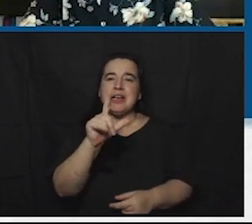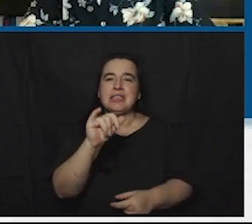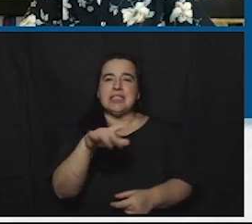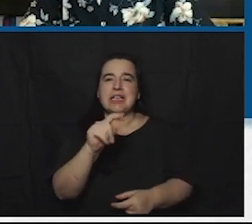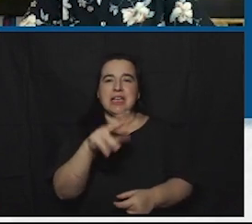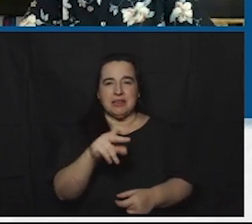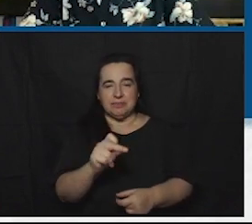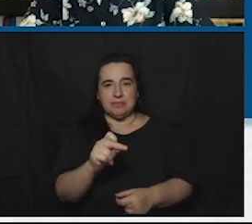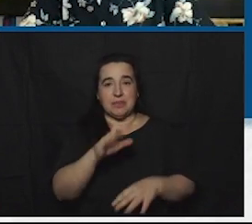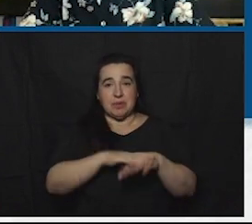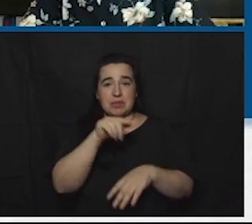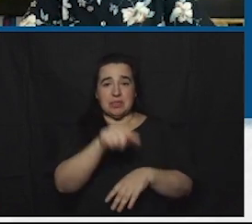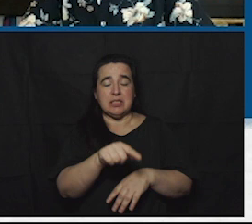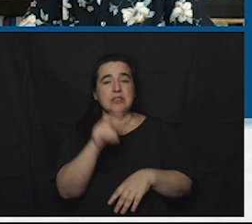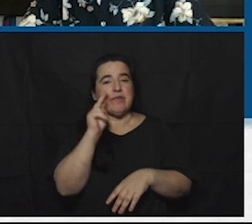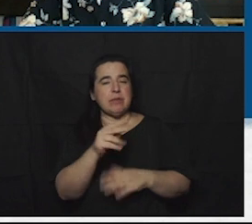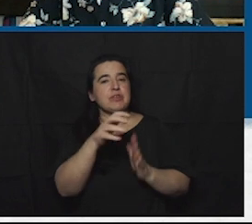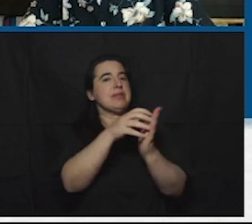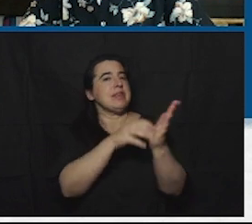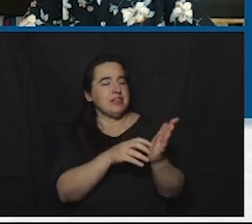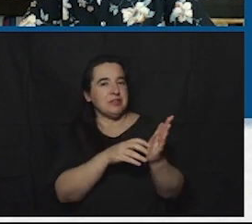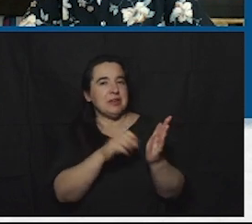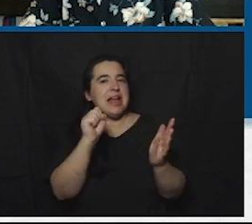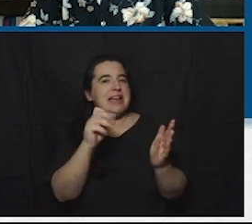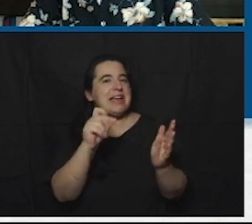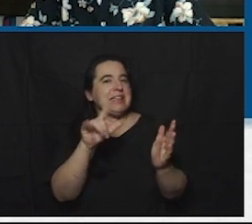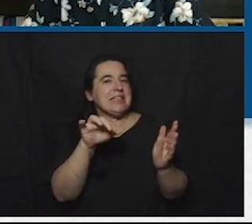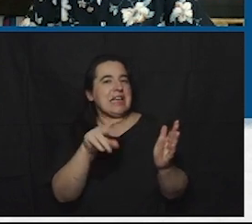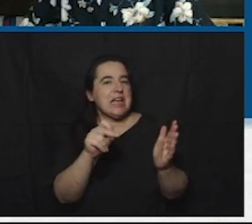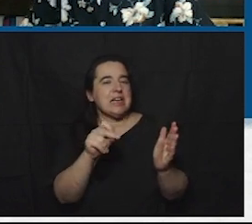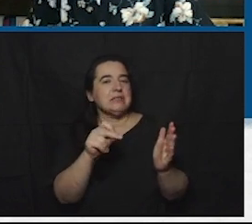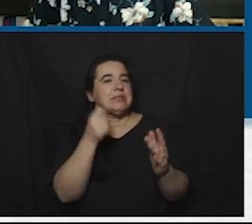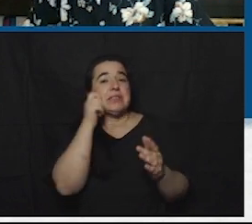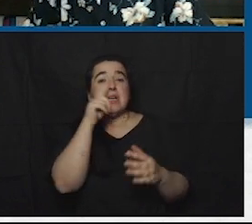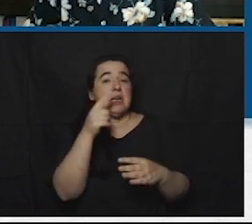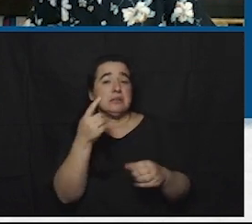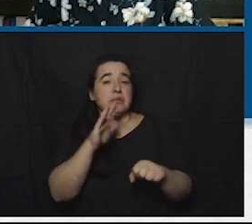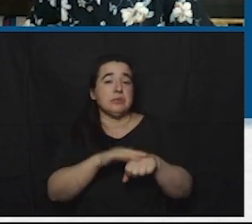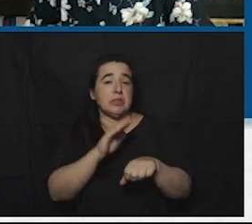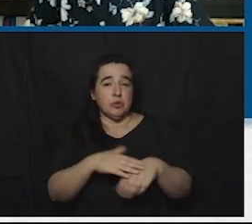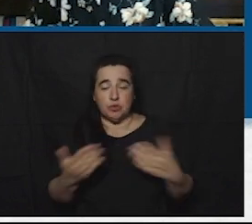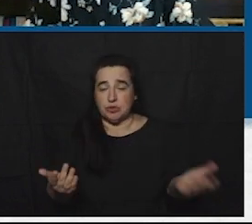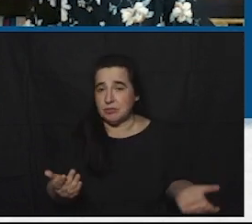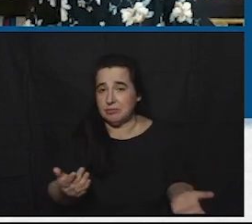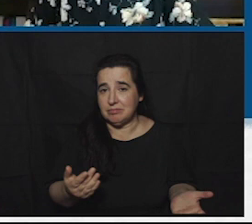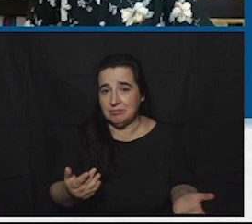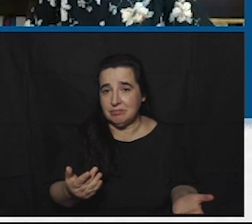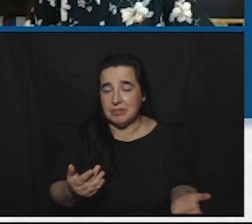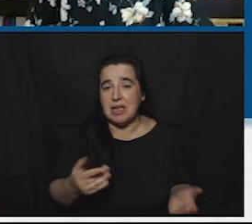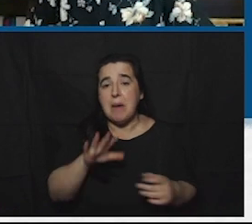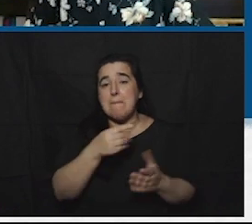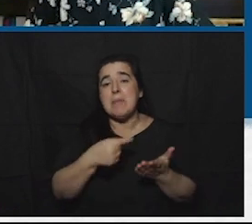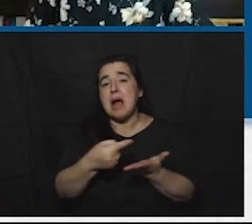é por isso que nós vemos aqui neste texto a referir aqui a Galileia dos gentios, porque de facto esta zona aqui, esta zona do mapa da